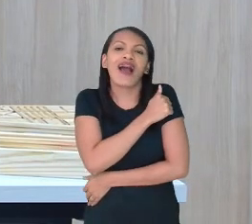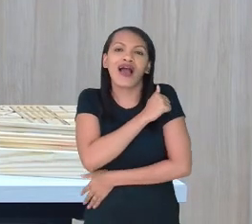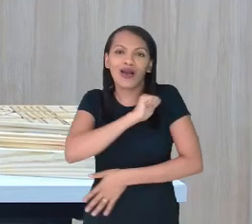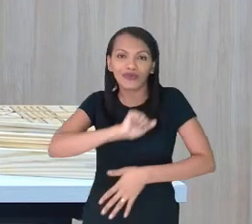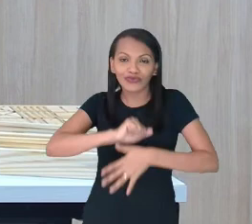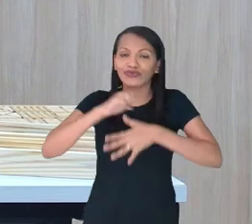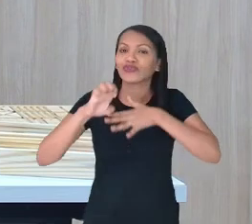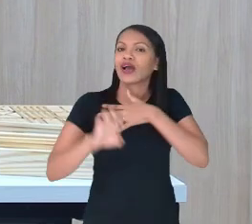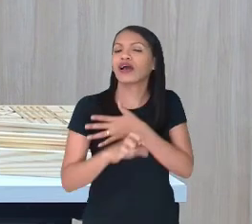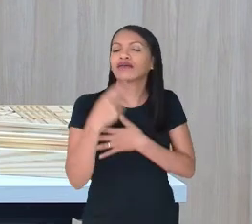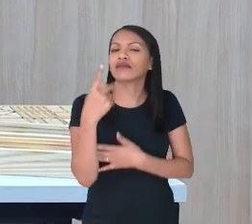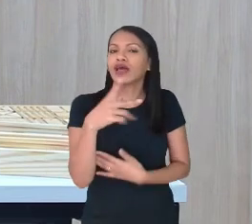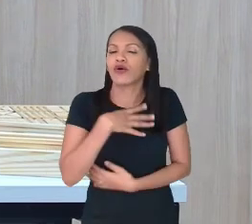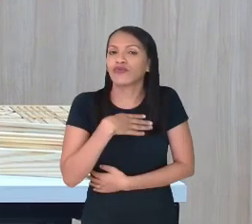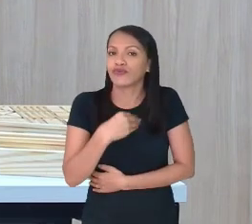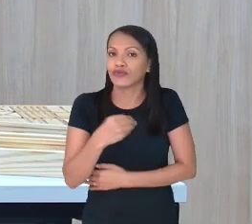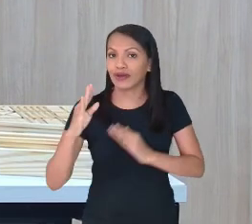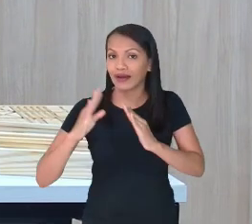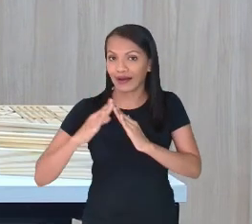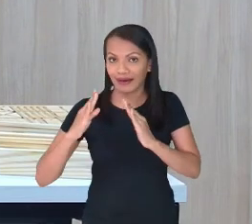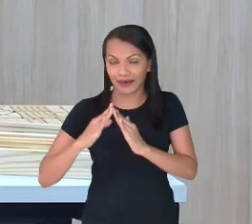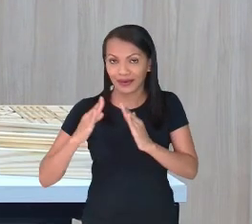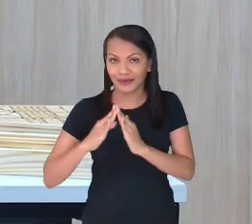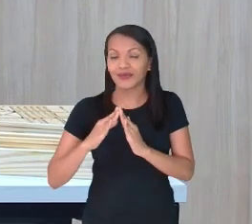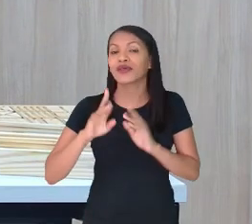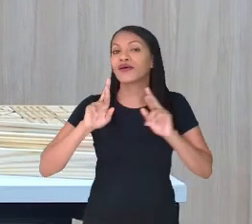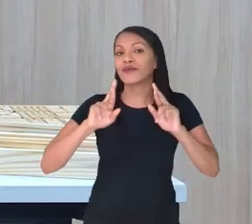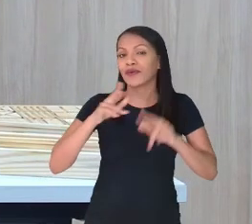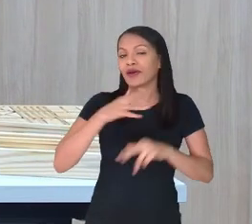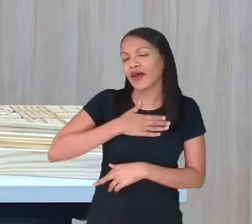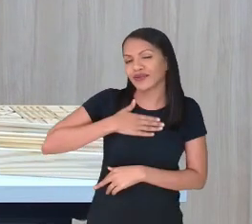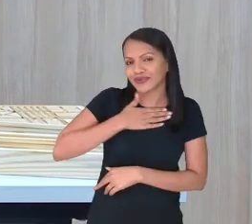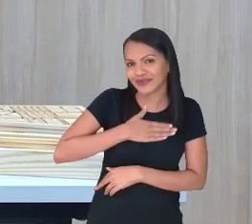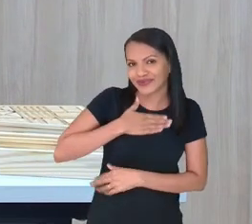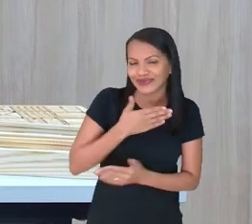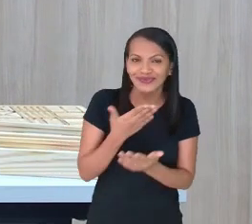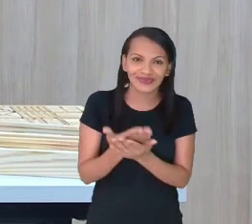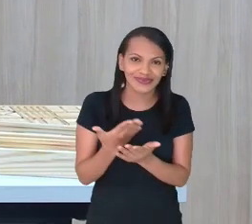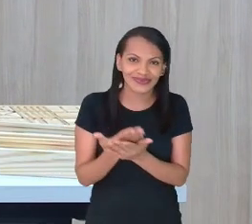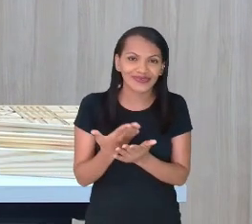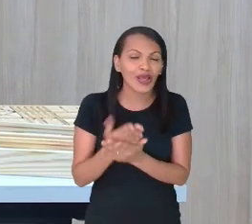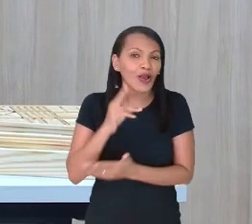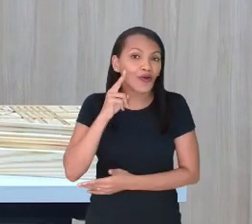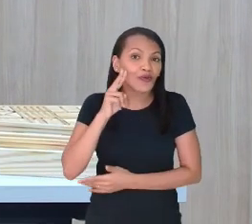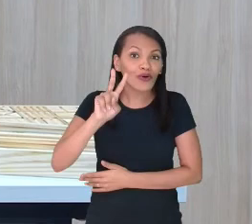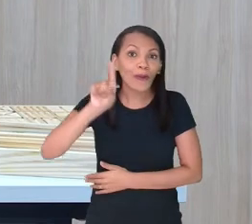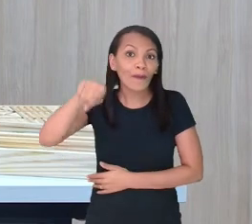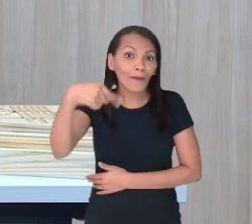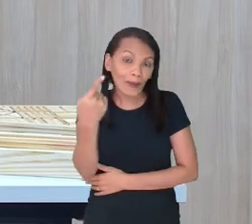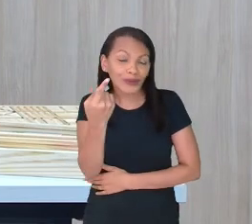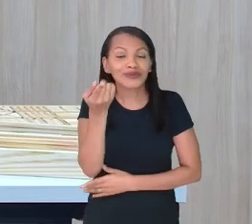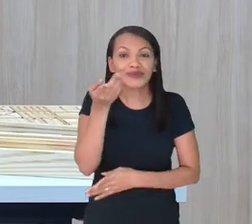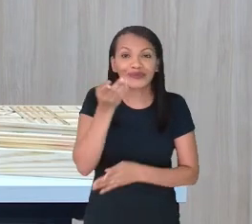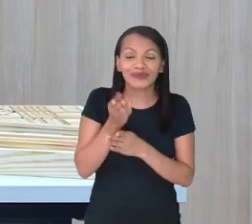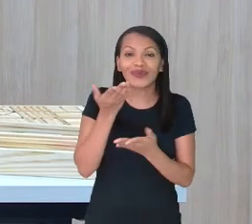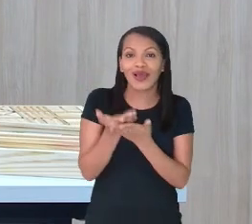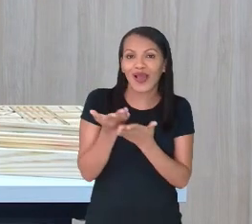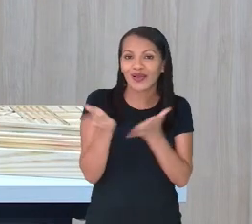do seu filho na sua casa. Eu espero que vocês tenham gostado. Te vejo no nosso próximo momento.